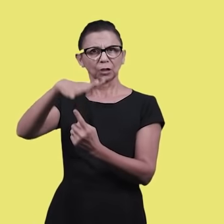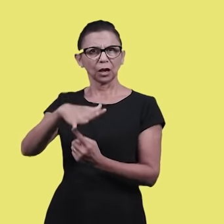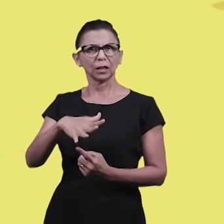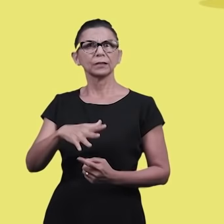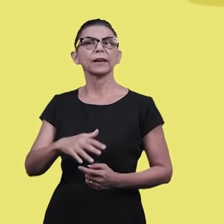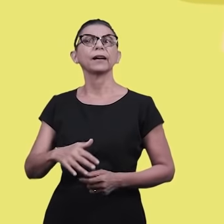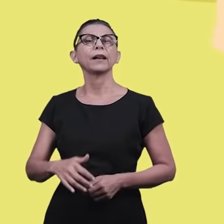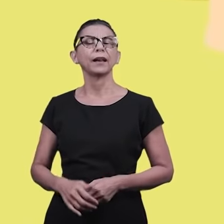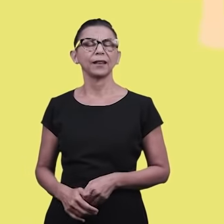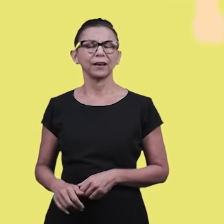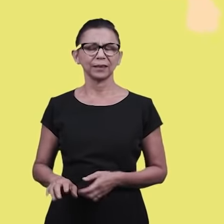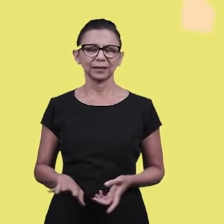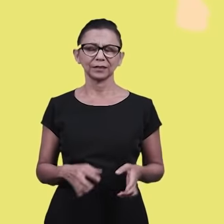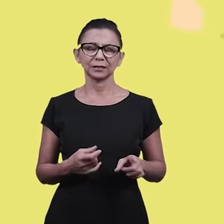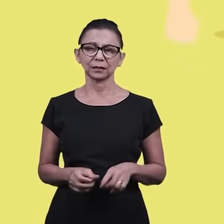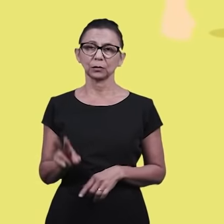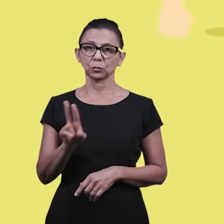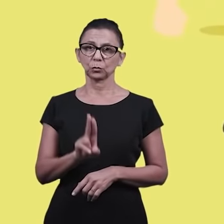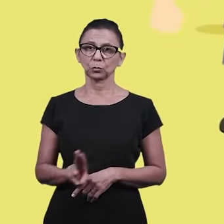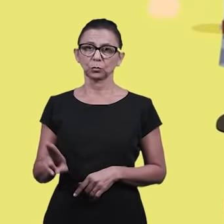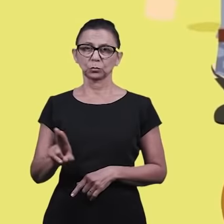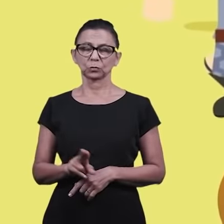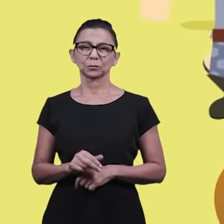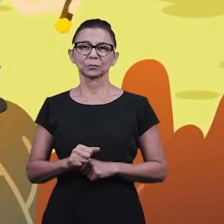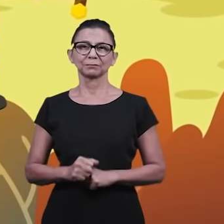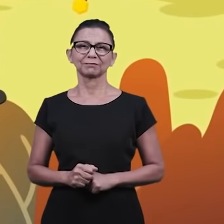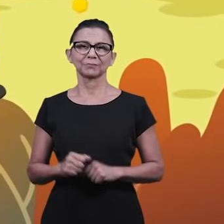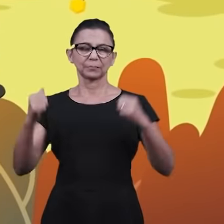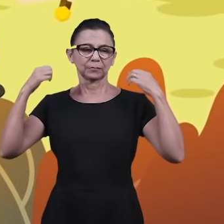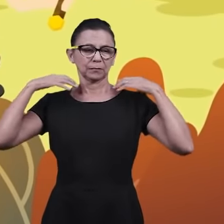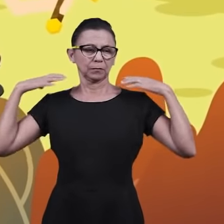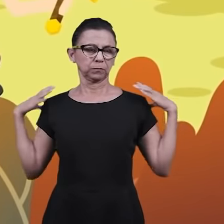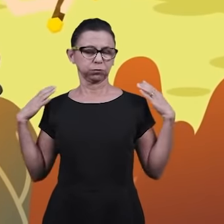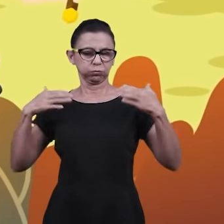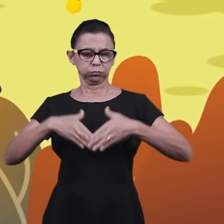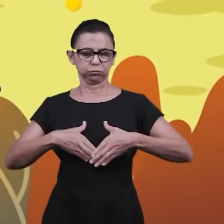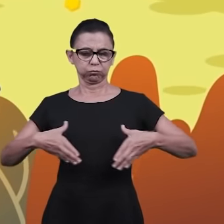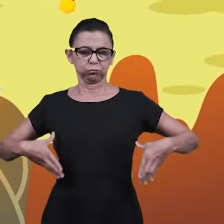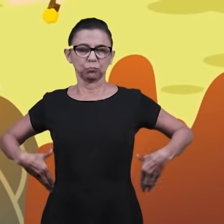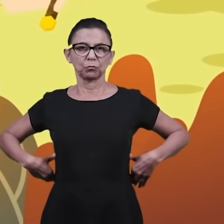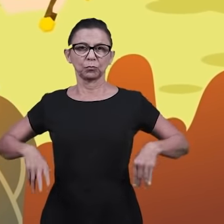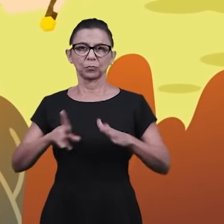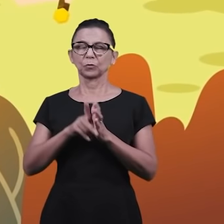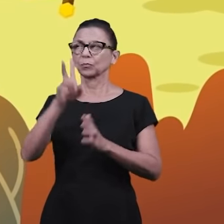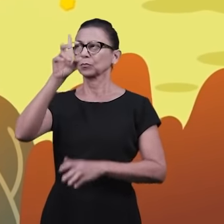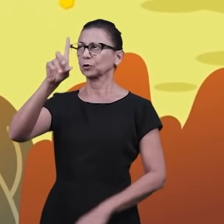Fortalecido no Senhor.